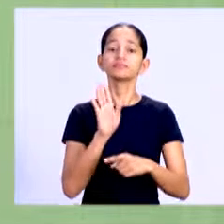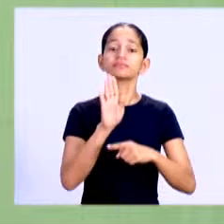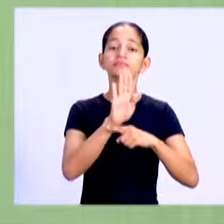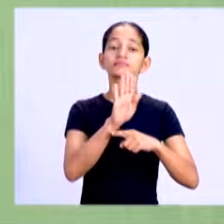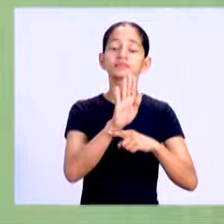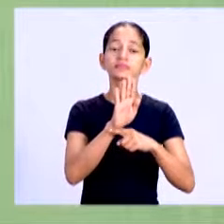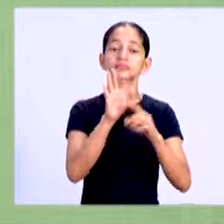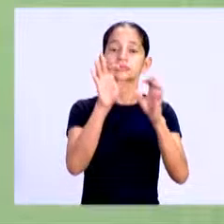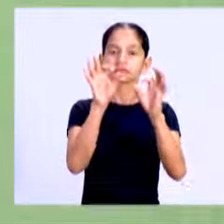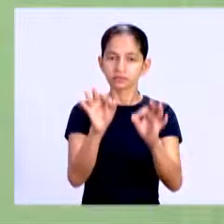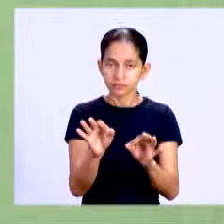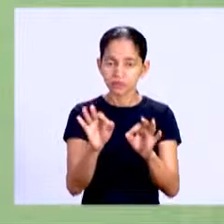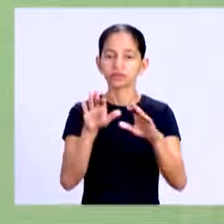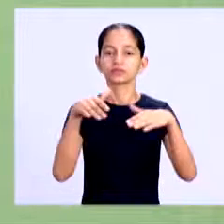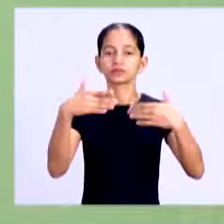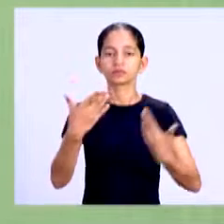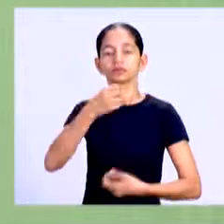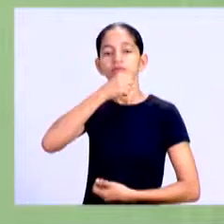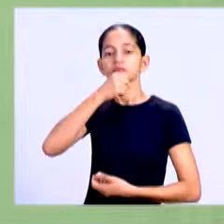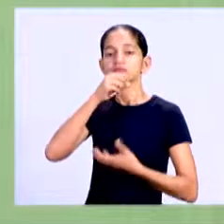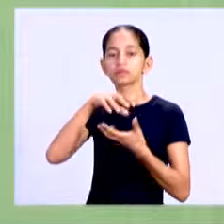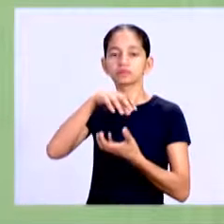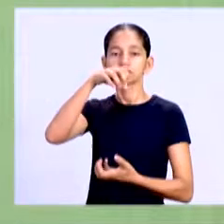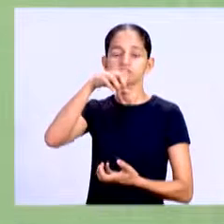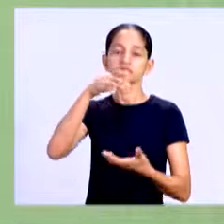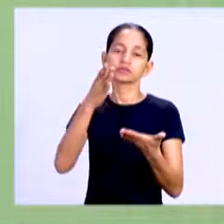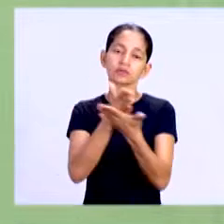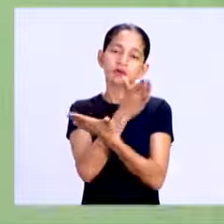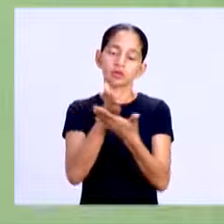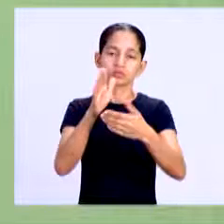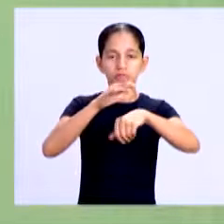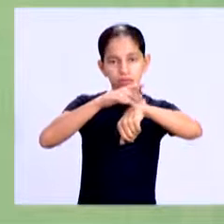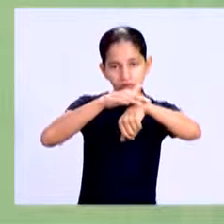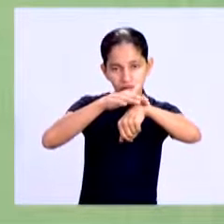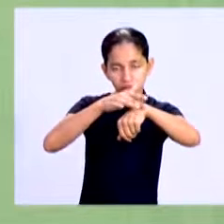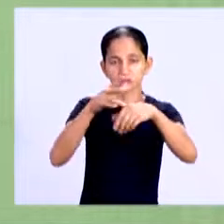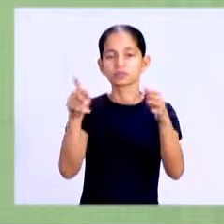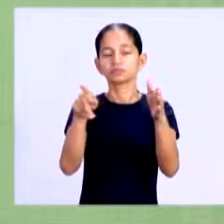Assistência aplicada ao idoso portador de doenças